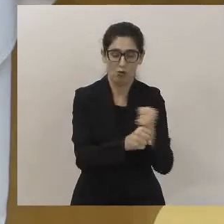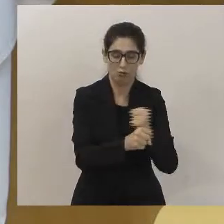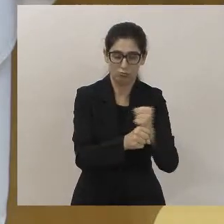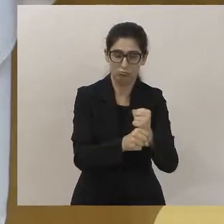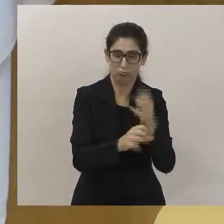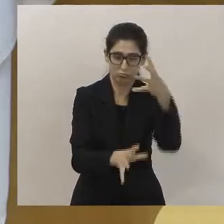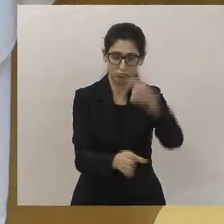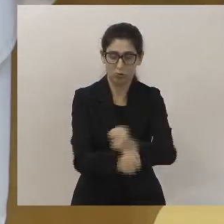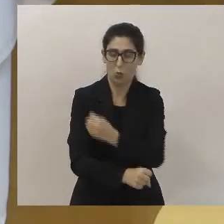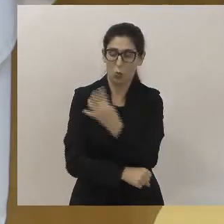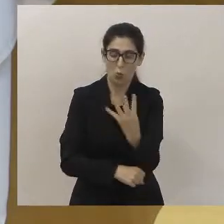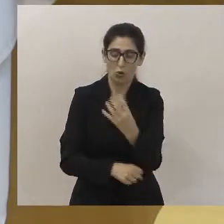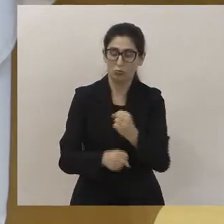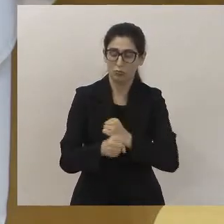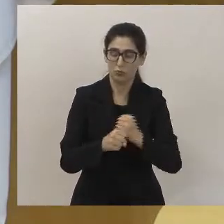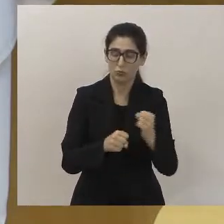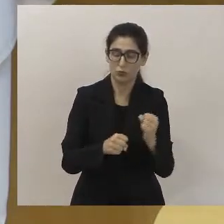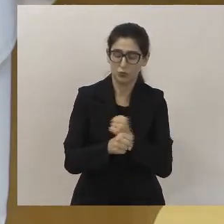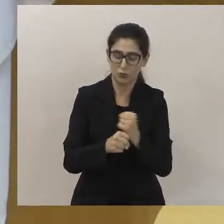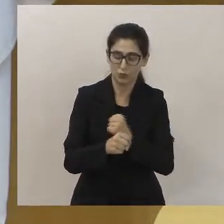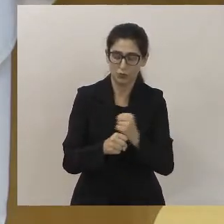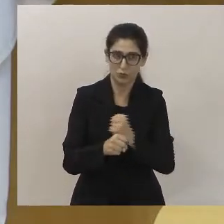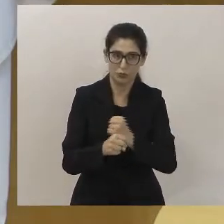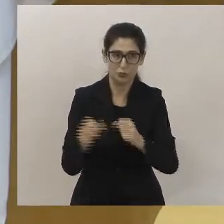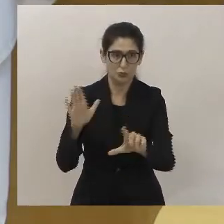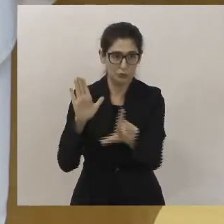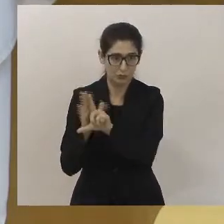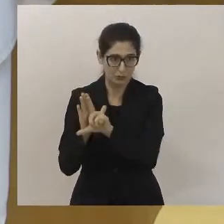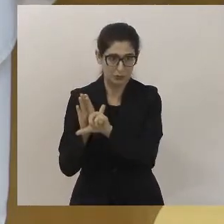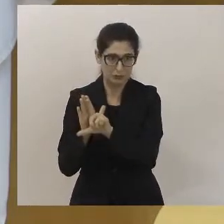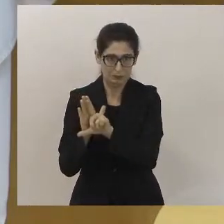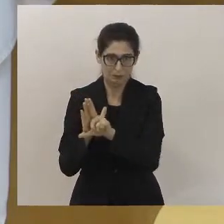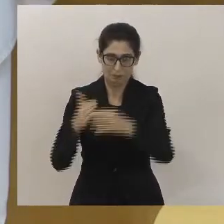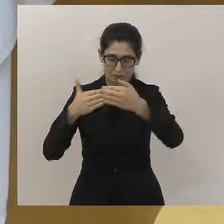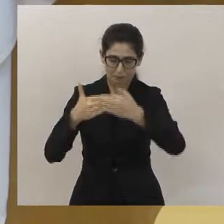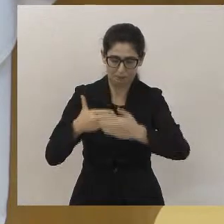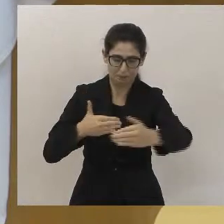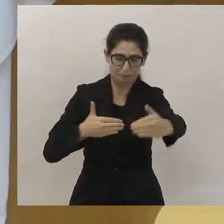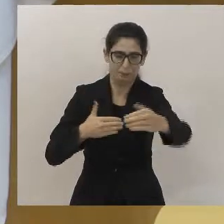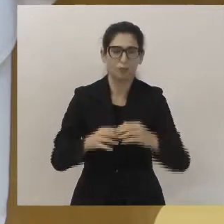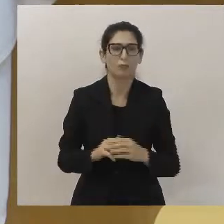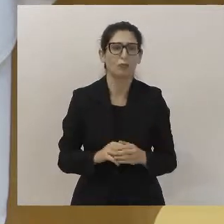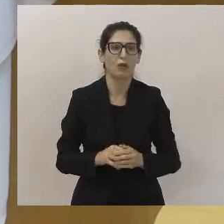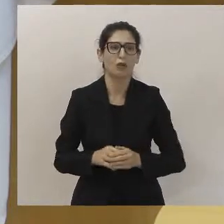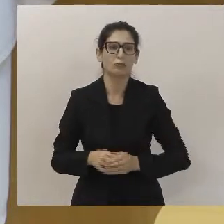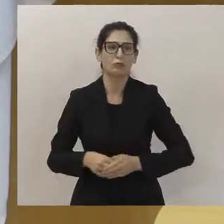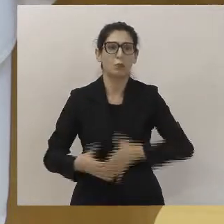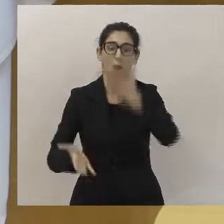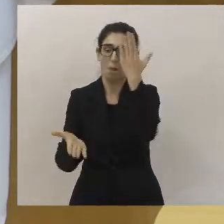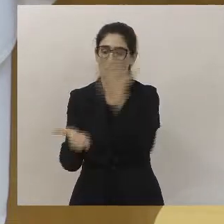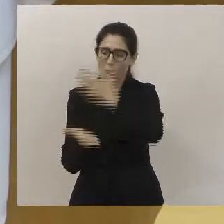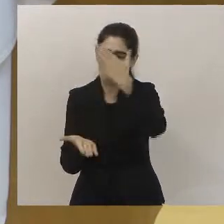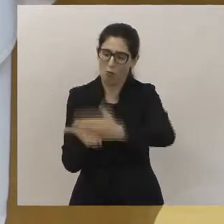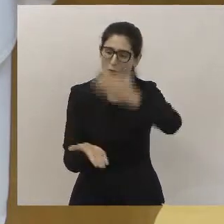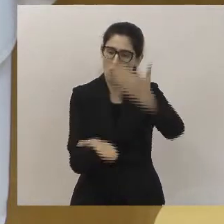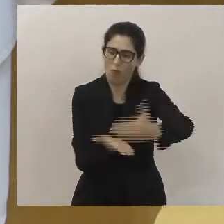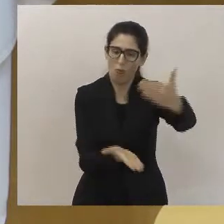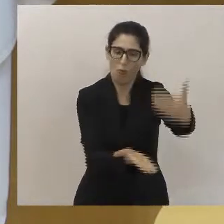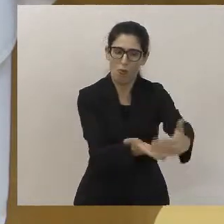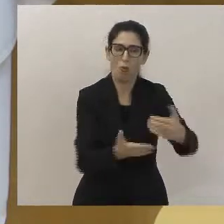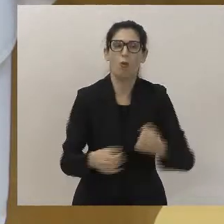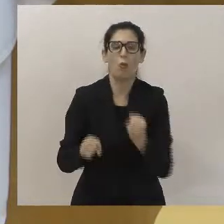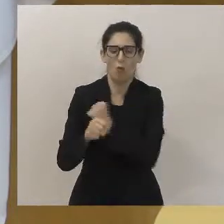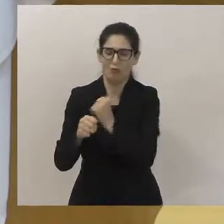essa lei é feita para quatro anos e depois você diz trincha ela anualmente então você faz uma espécie uma